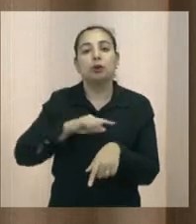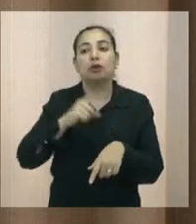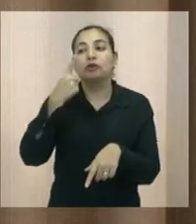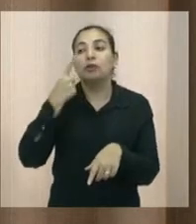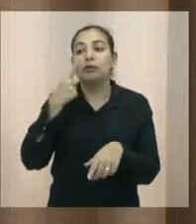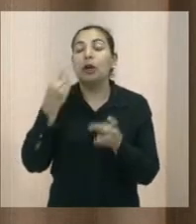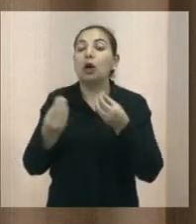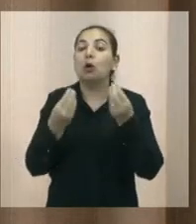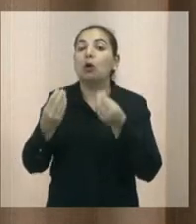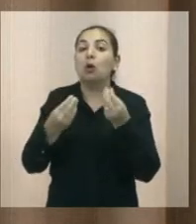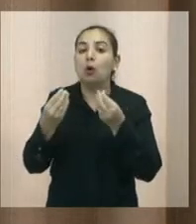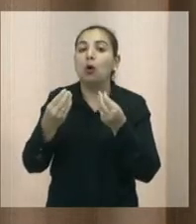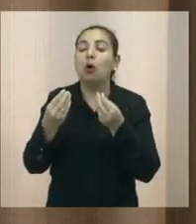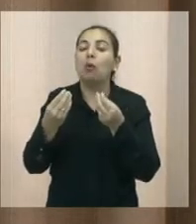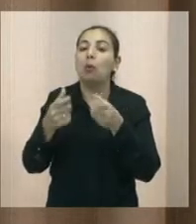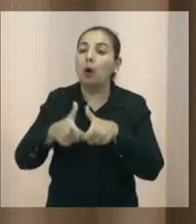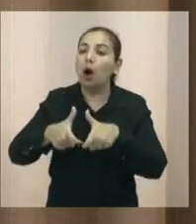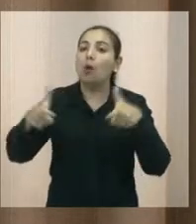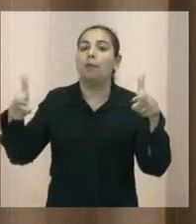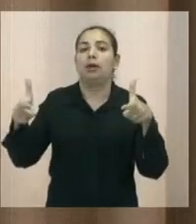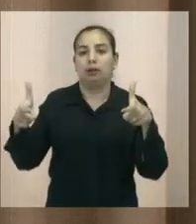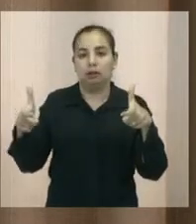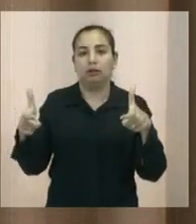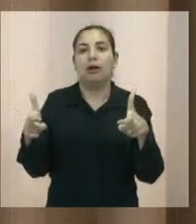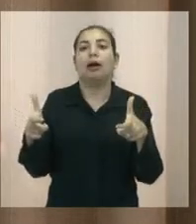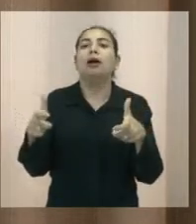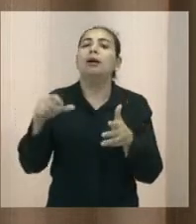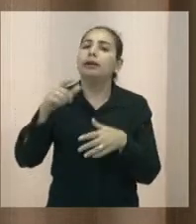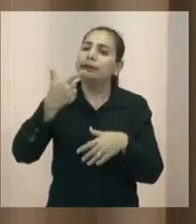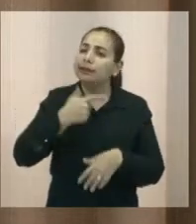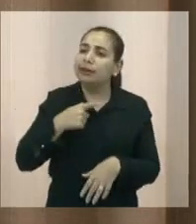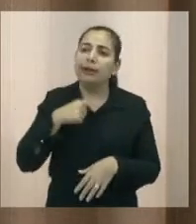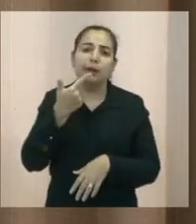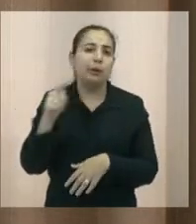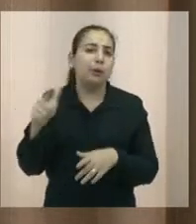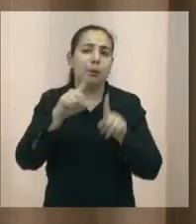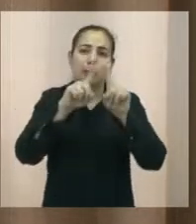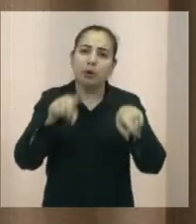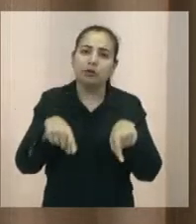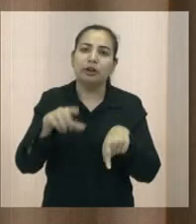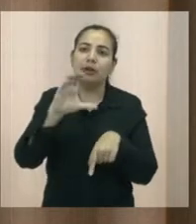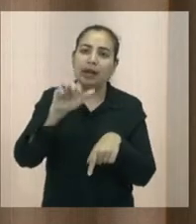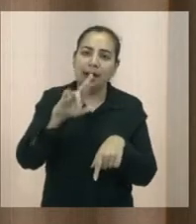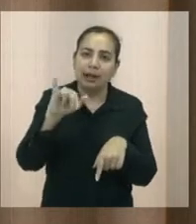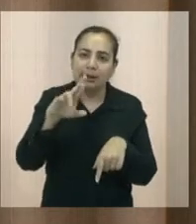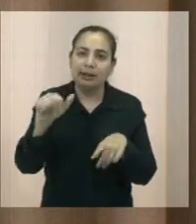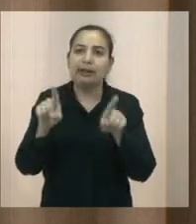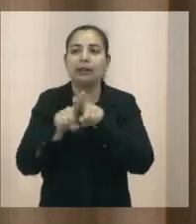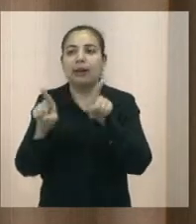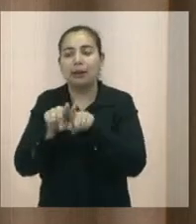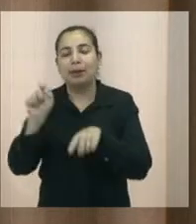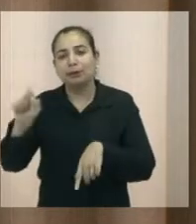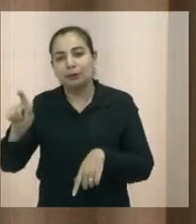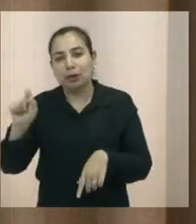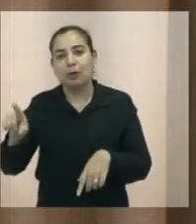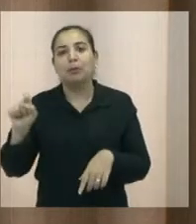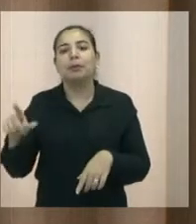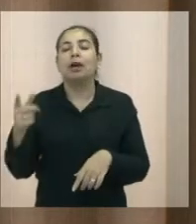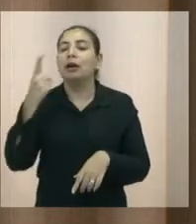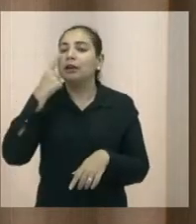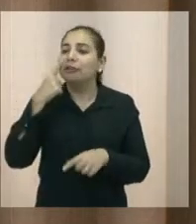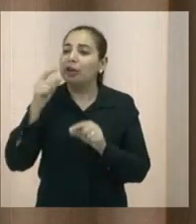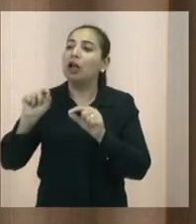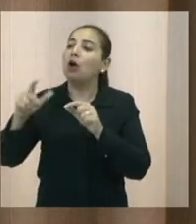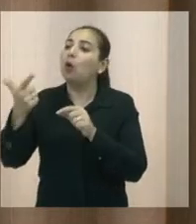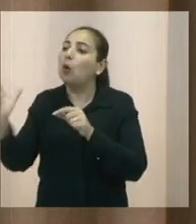pretende ampliar tanto esses como outros projetos, tanto no Cariri como também em Sobral e todos os locais que a gente